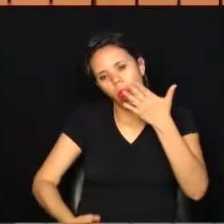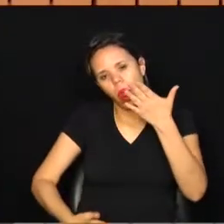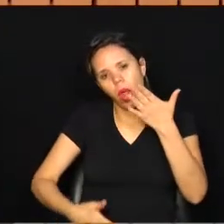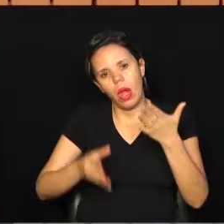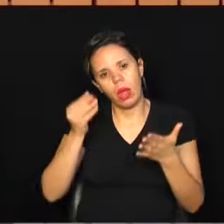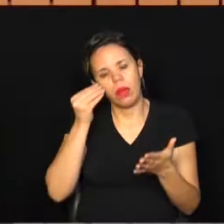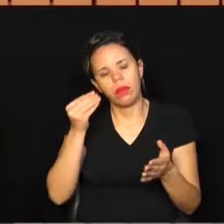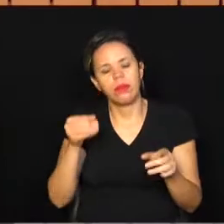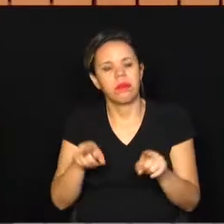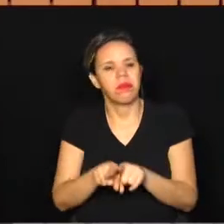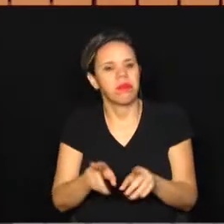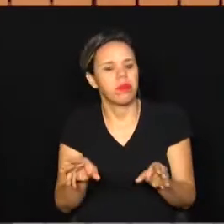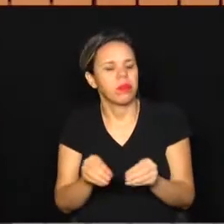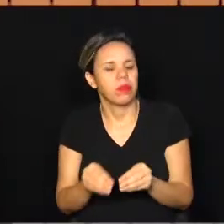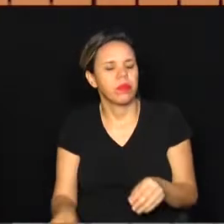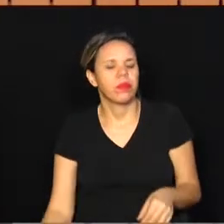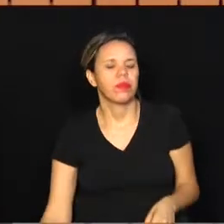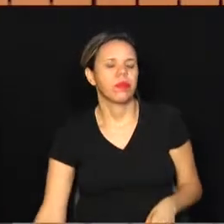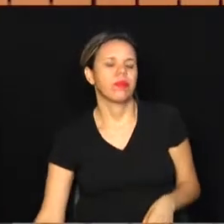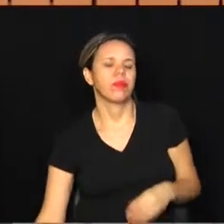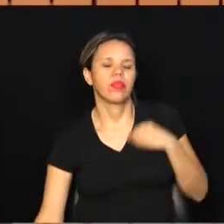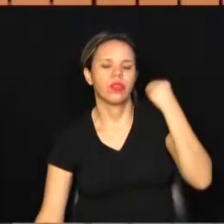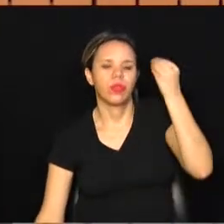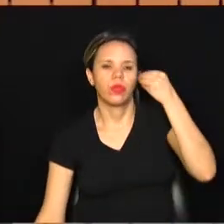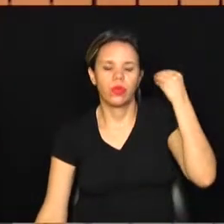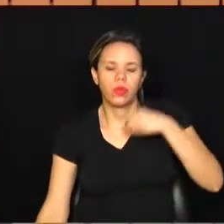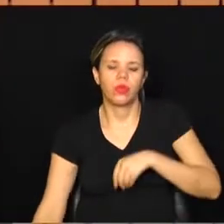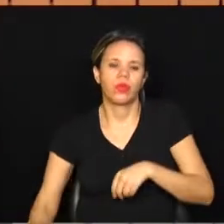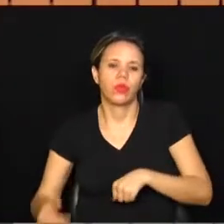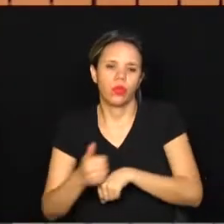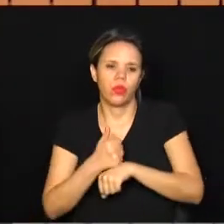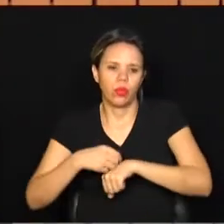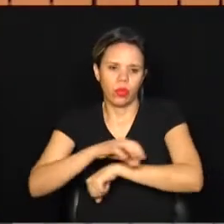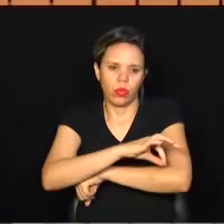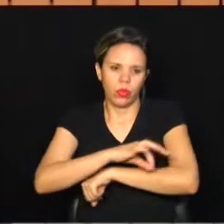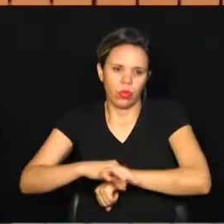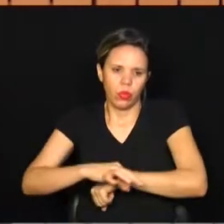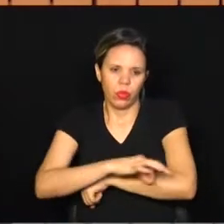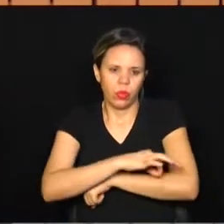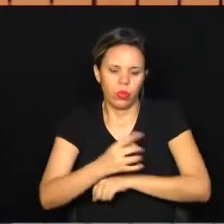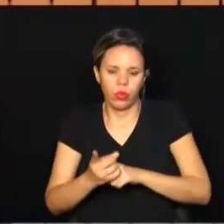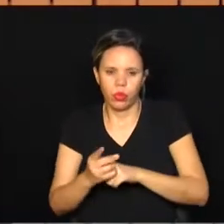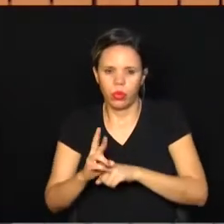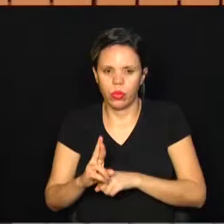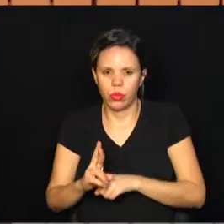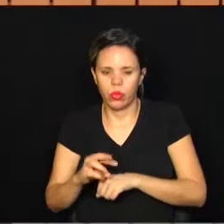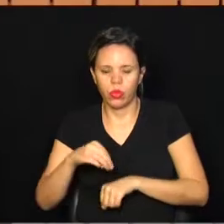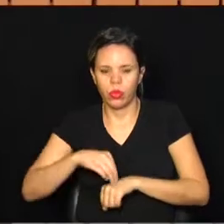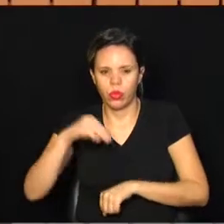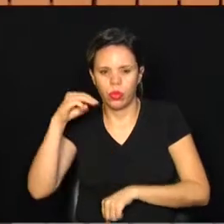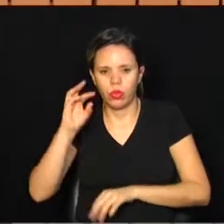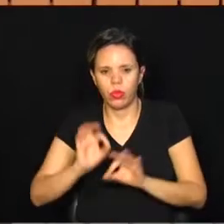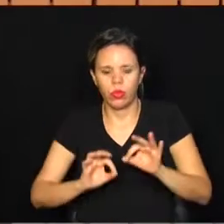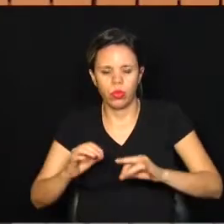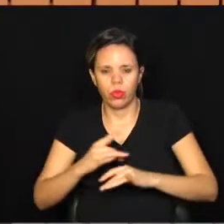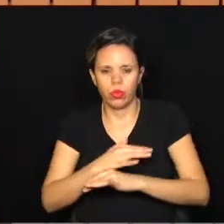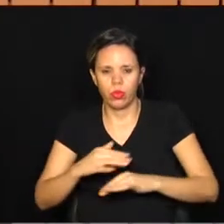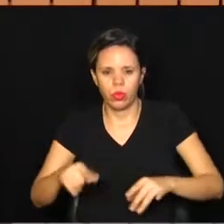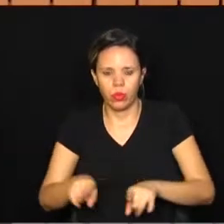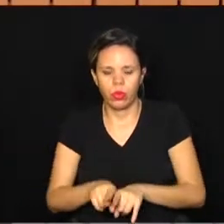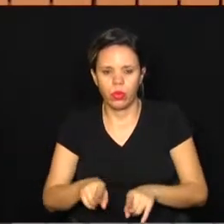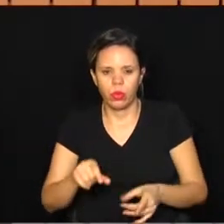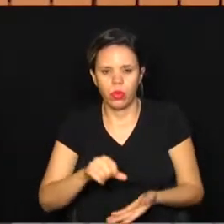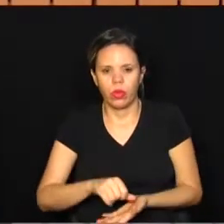viu? Mas ela é arquiteta e urbanista, doutora, mestre em planejamento urbano regional